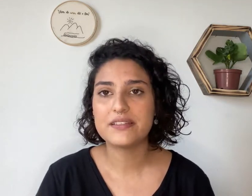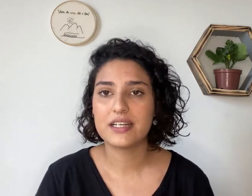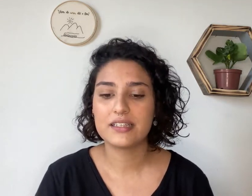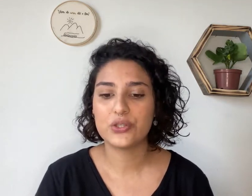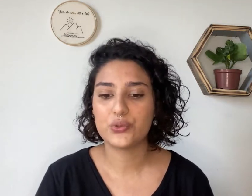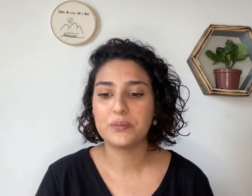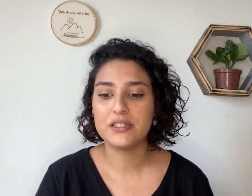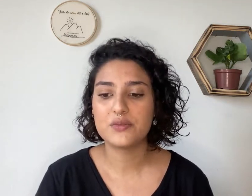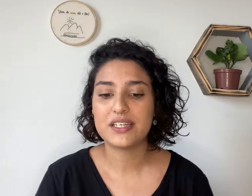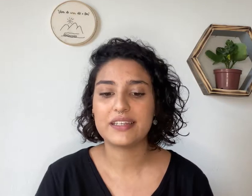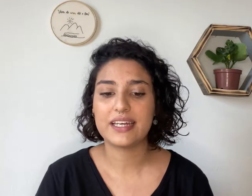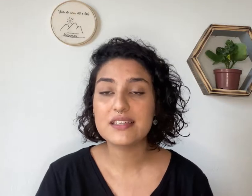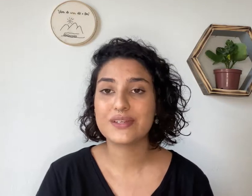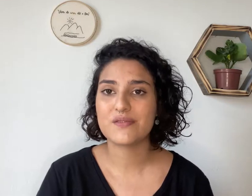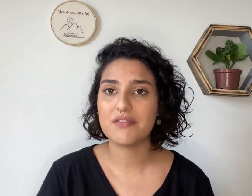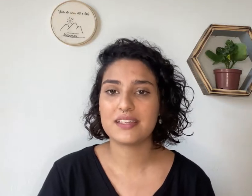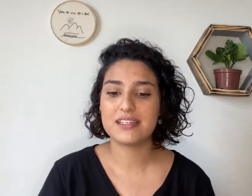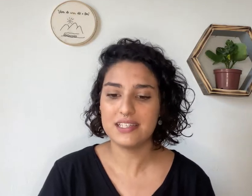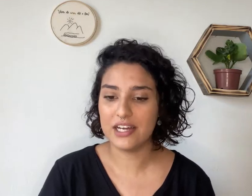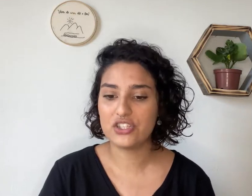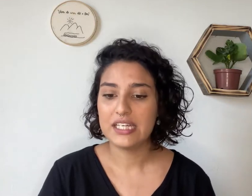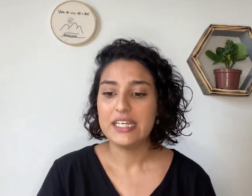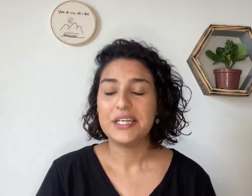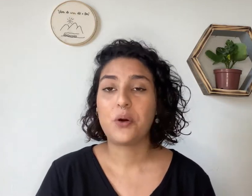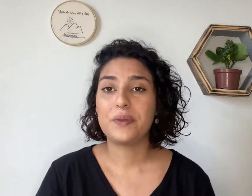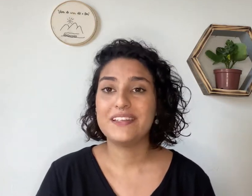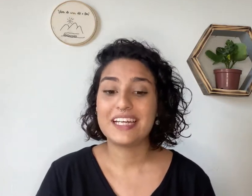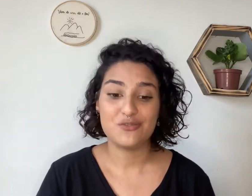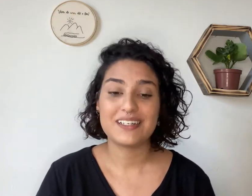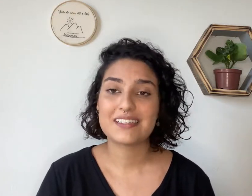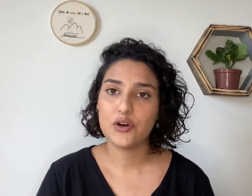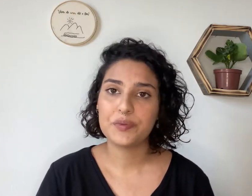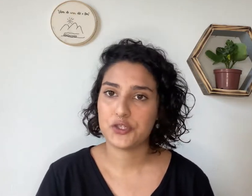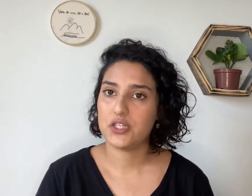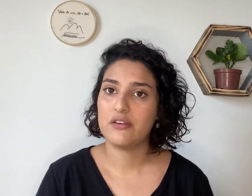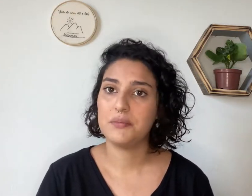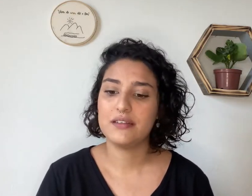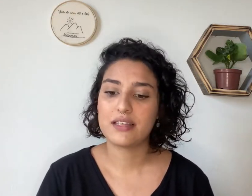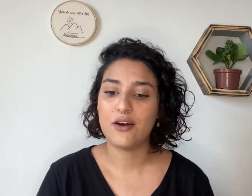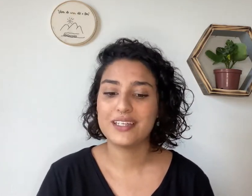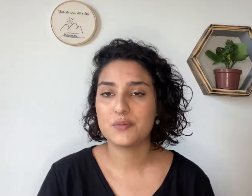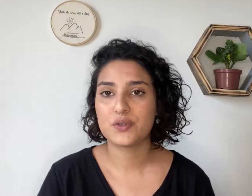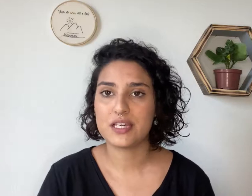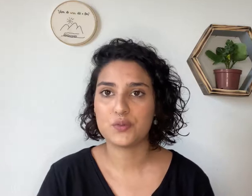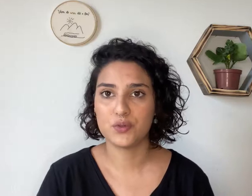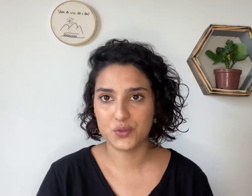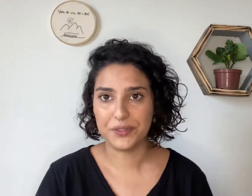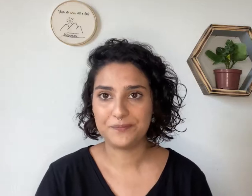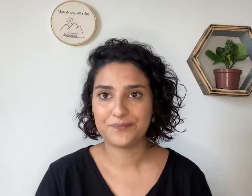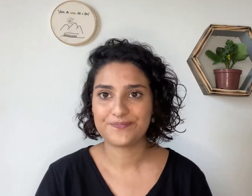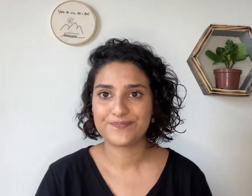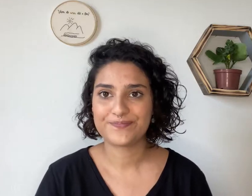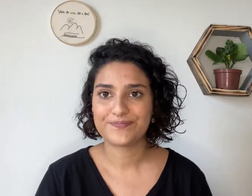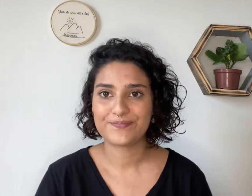os limites da arquitetura e urbanismo e da integração das favelas da cidade, compreender a dimensão habitacional e ambiental que esse processo